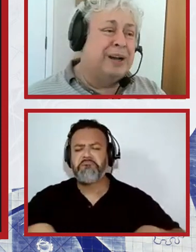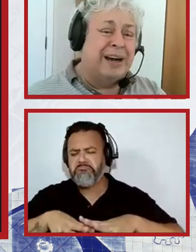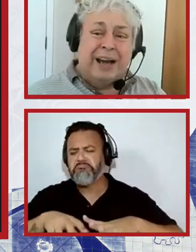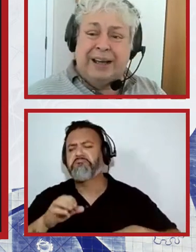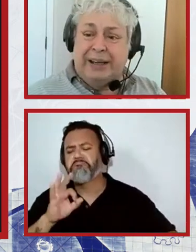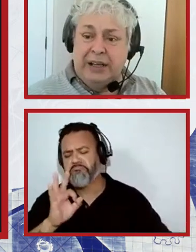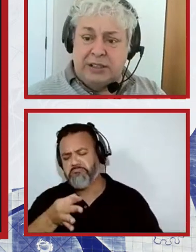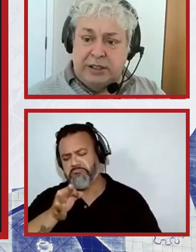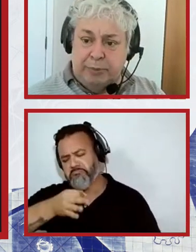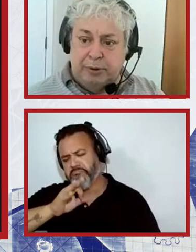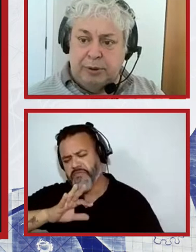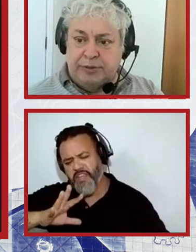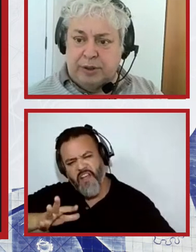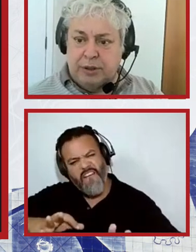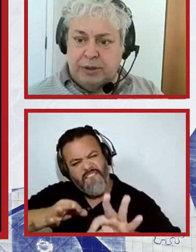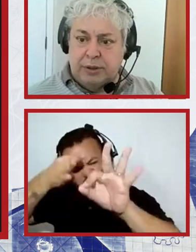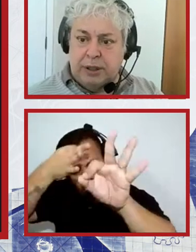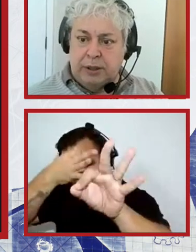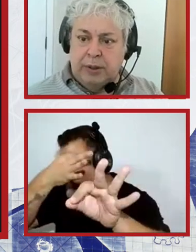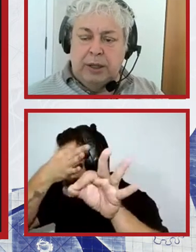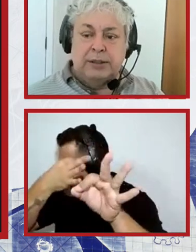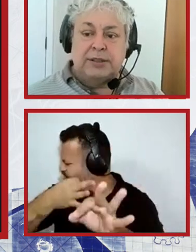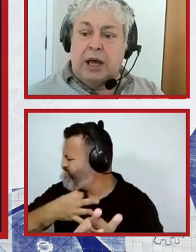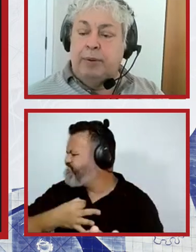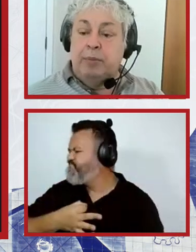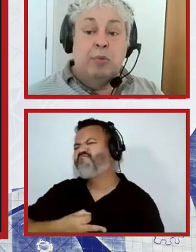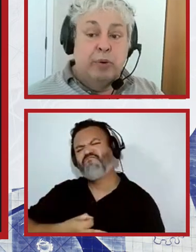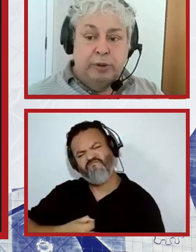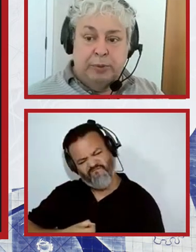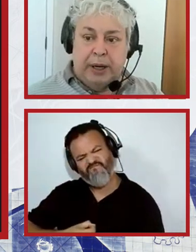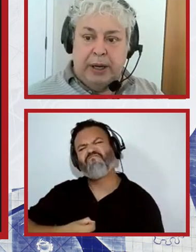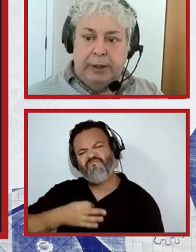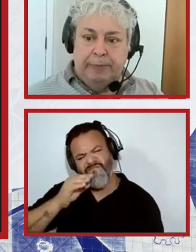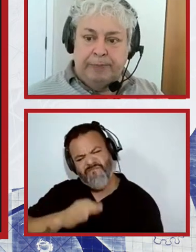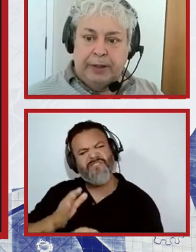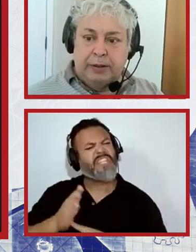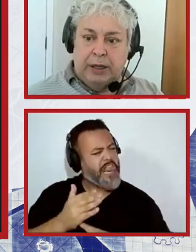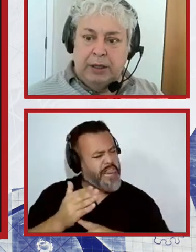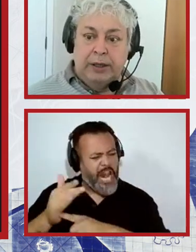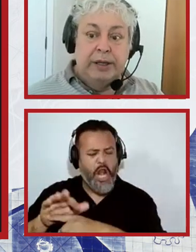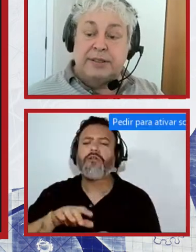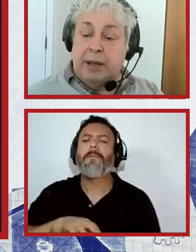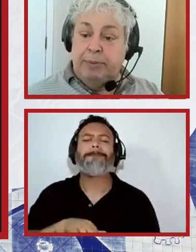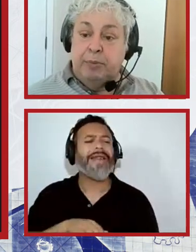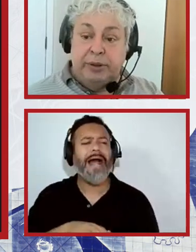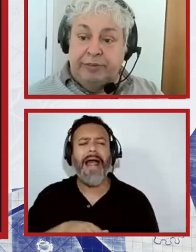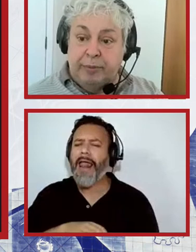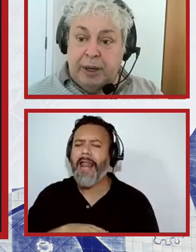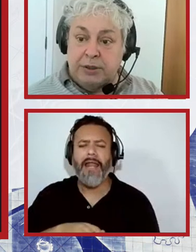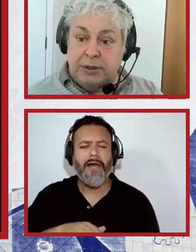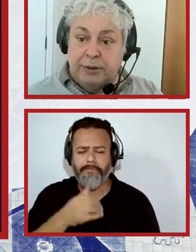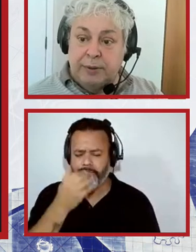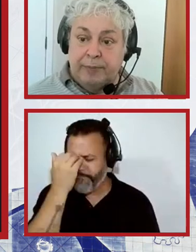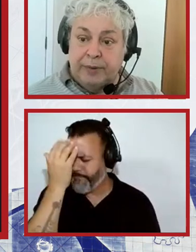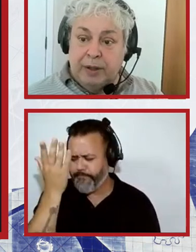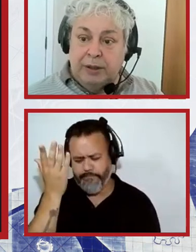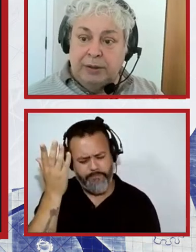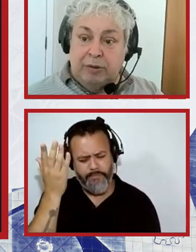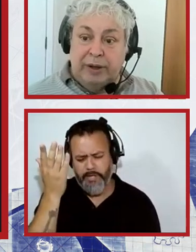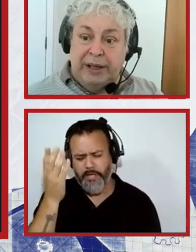é um craquíssimo no DOSVOX, tá? Sabe muito Braille, tá? E sabe muito